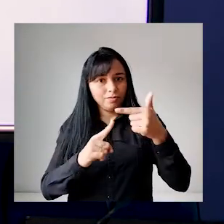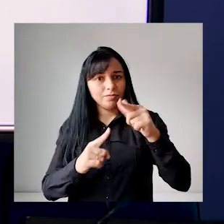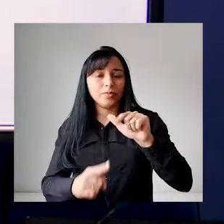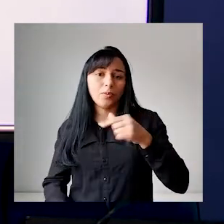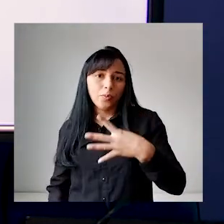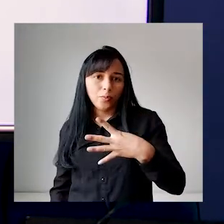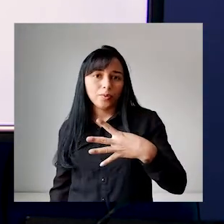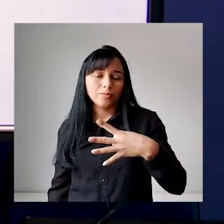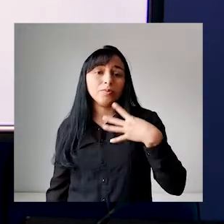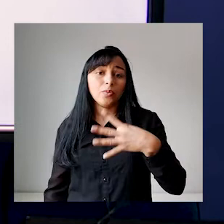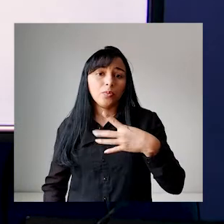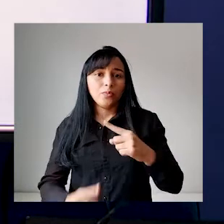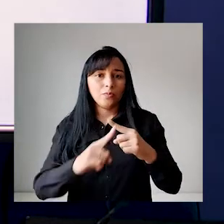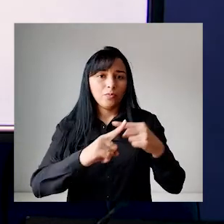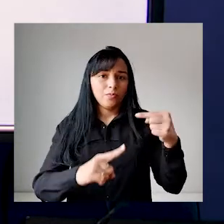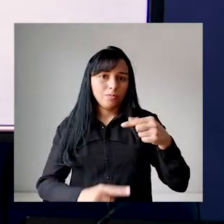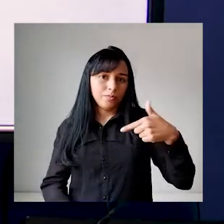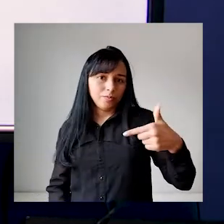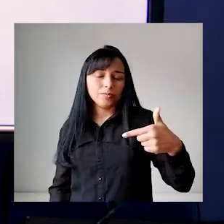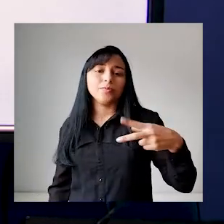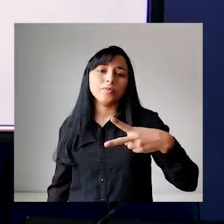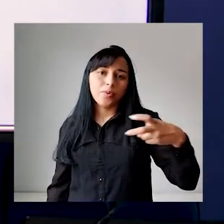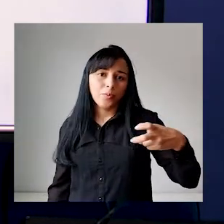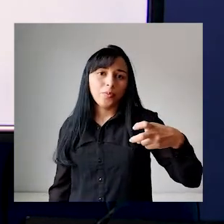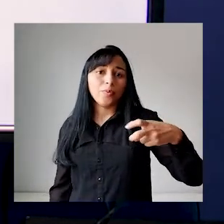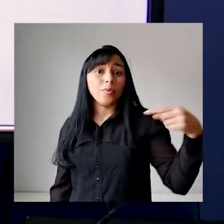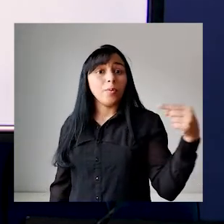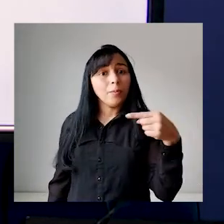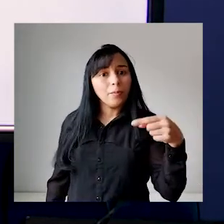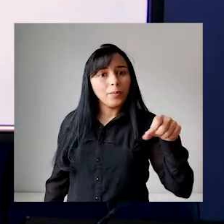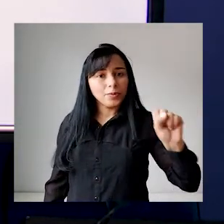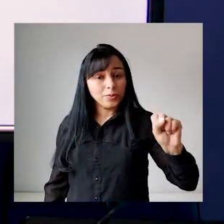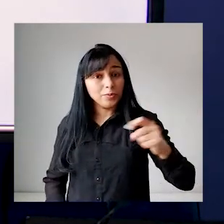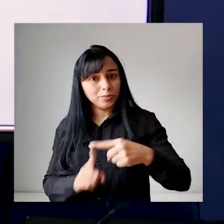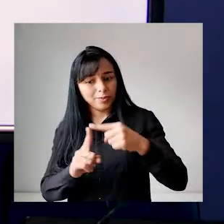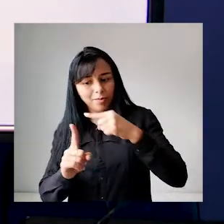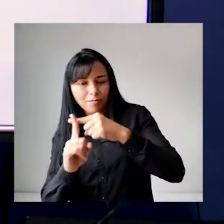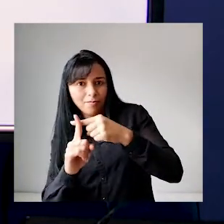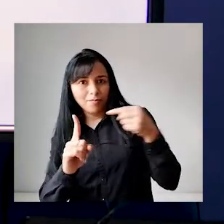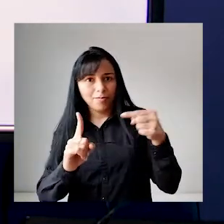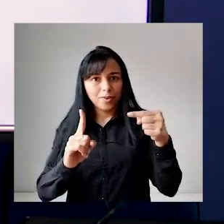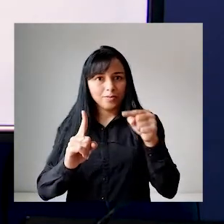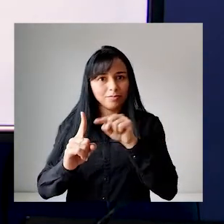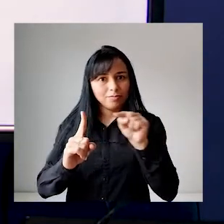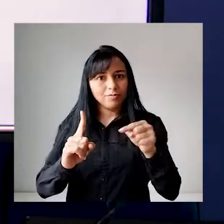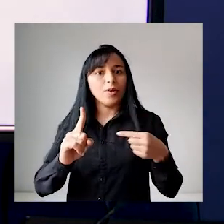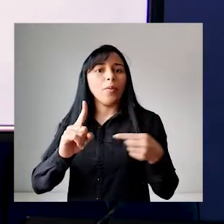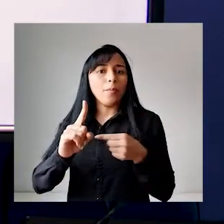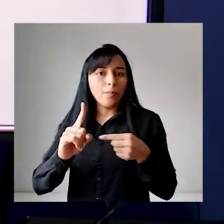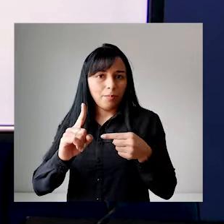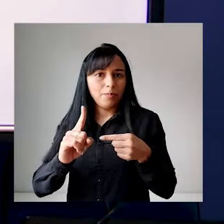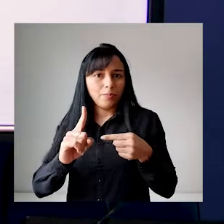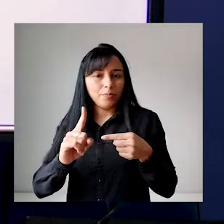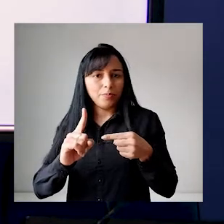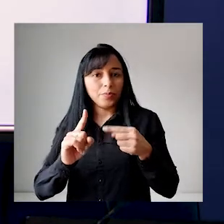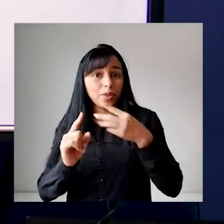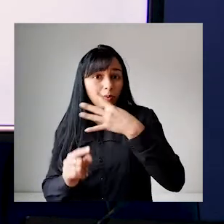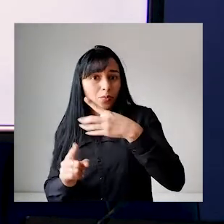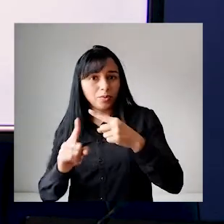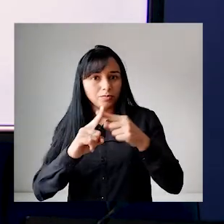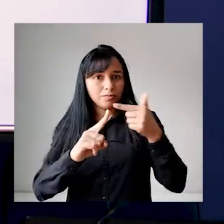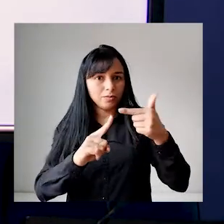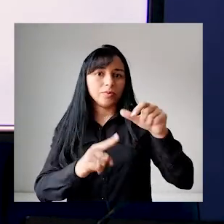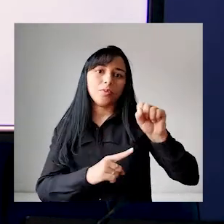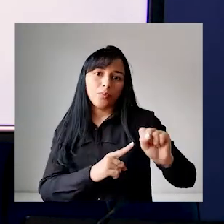multiplica menos 2, ou seja, mais que multiplica menos é igual a menos. 4 vezes 2 igual a 8.